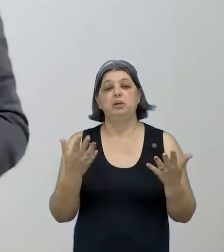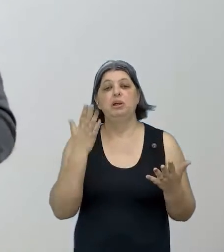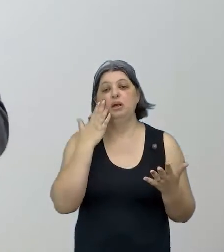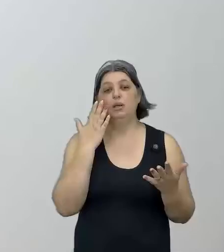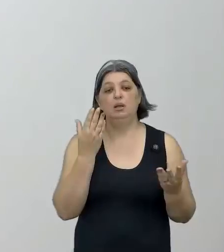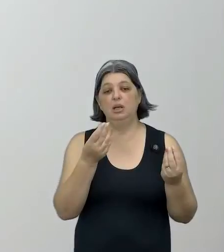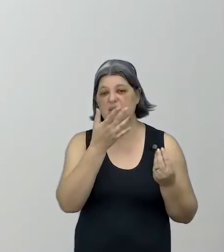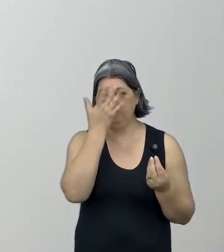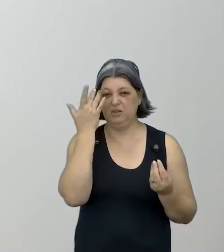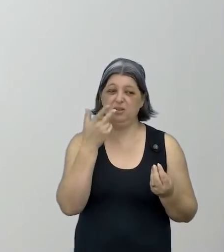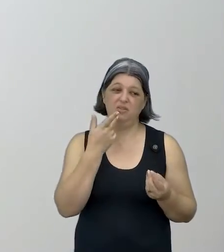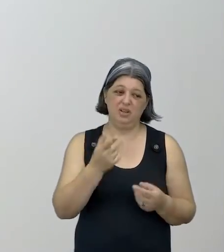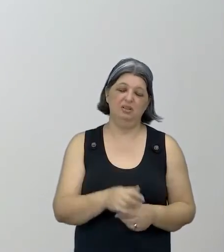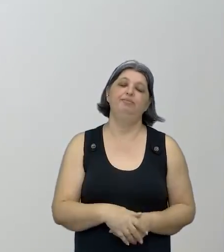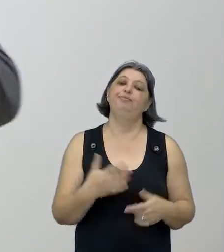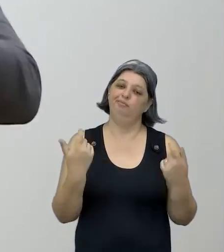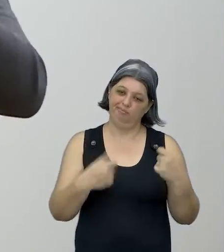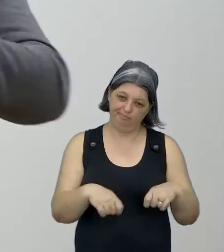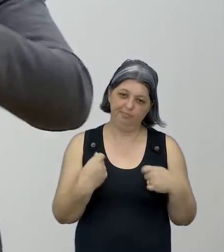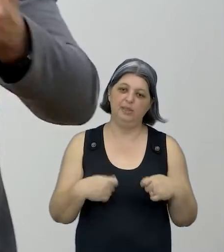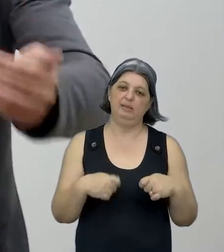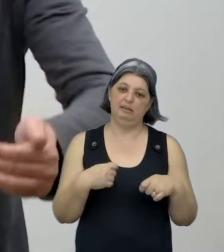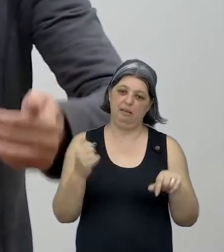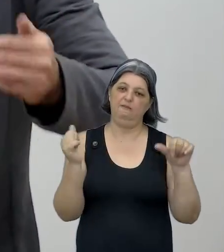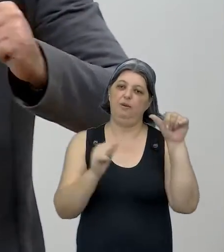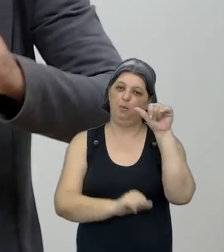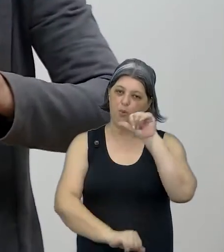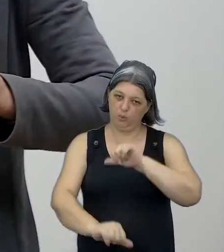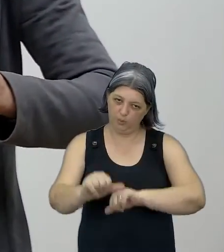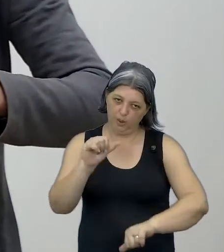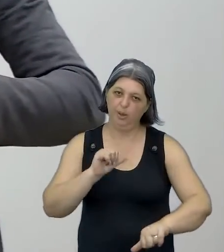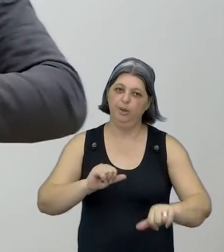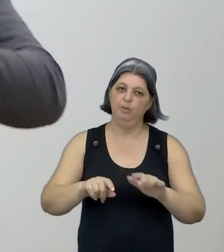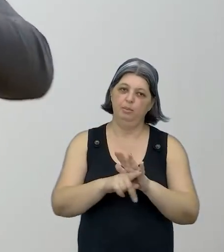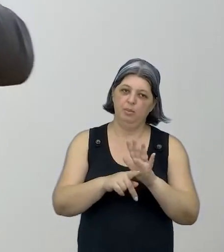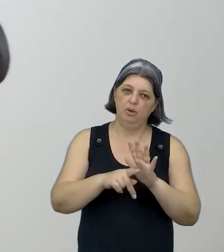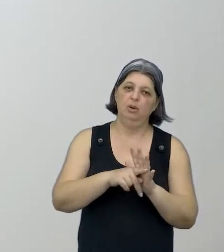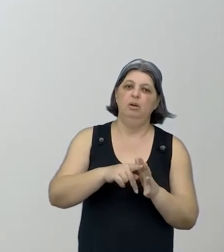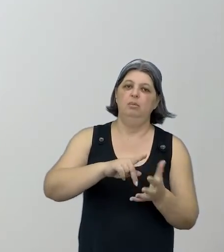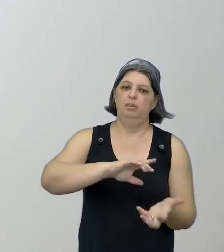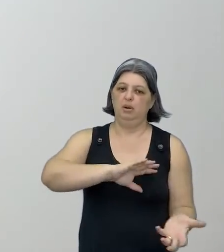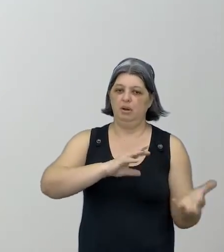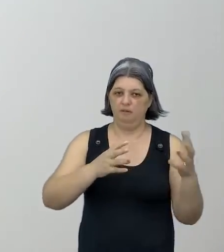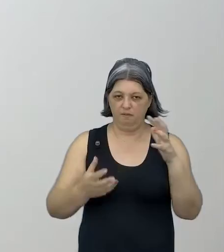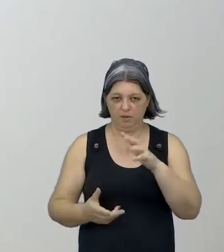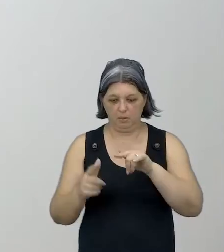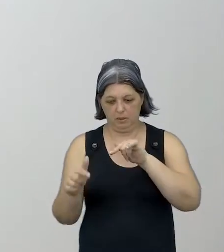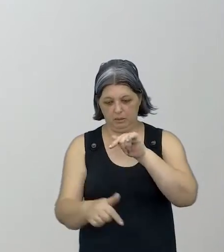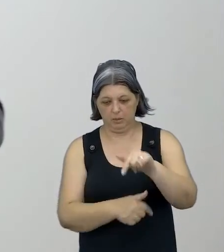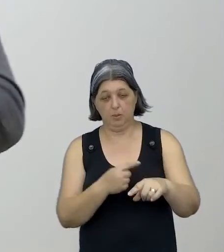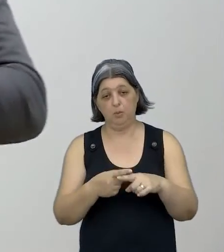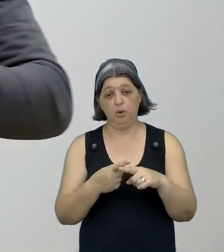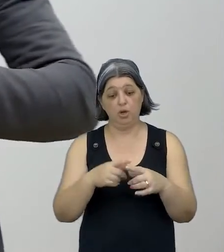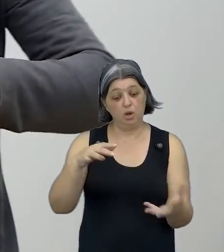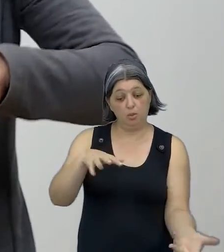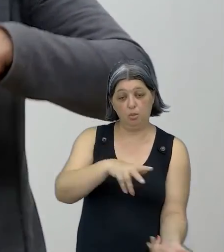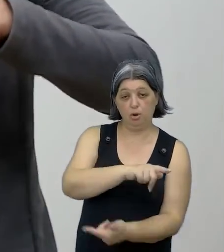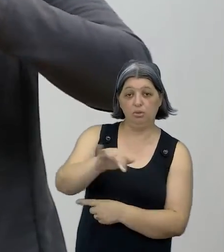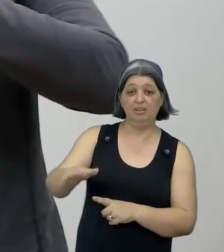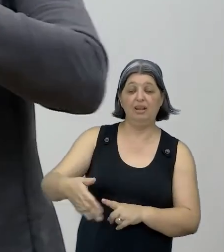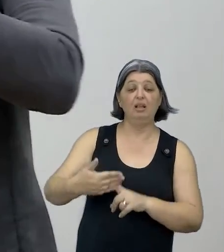dizem: era necessário fazer uma reforma trabalhista porque o mundo da técnica mudou,